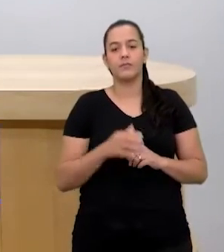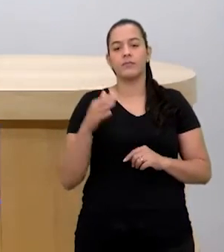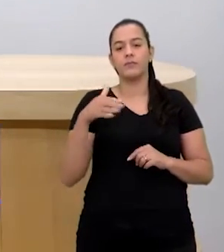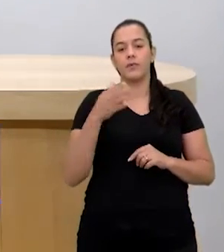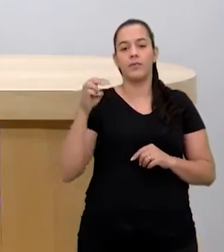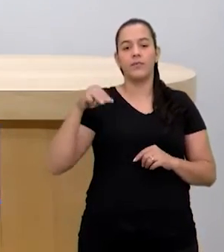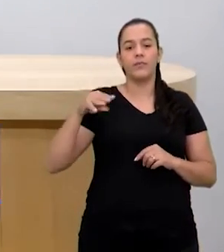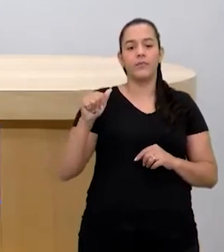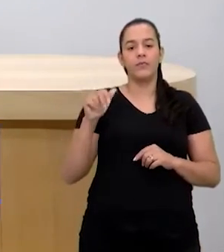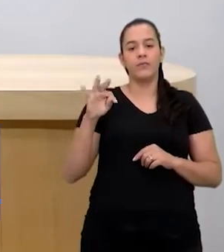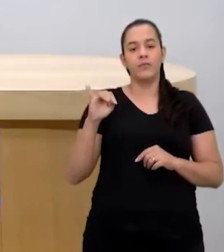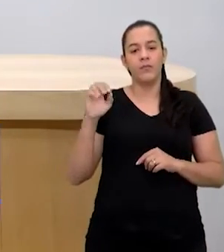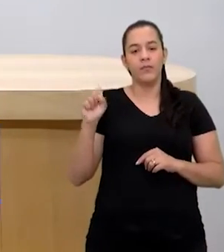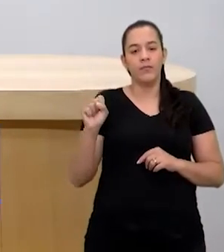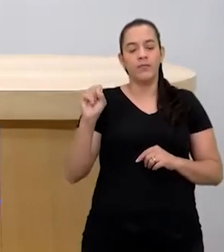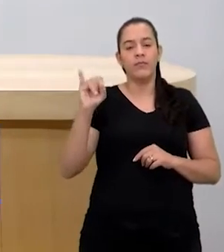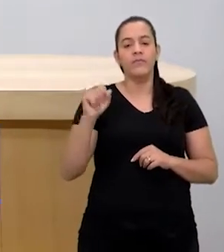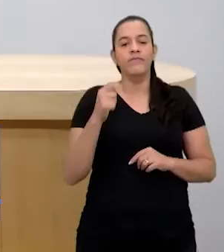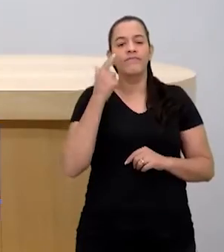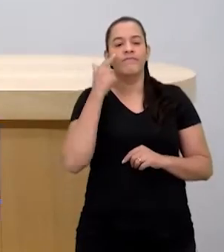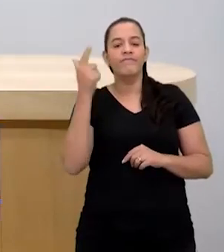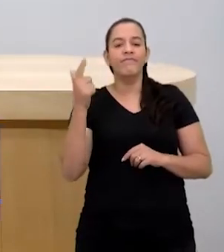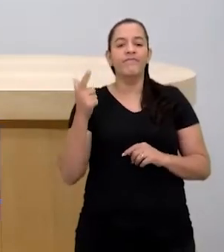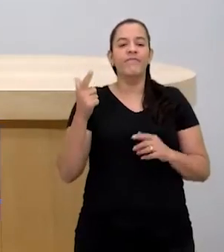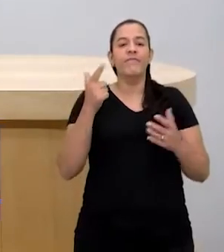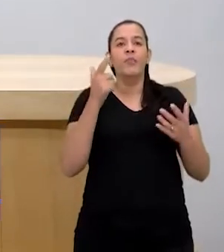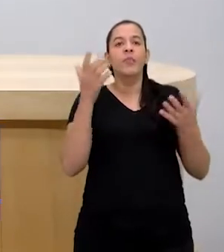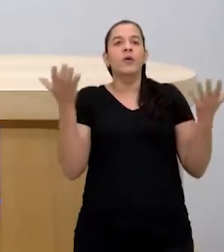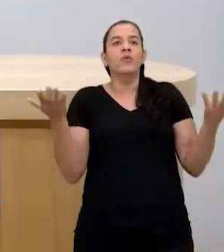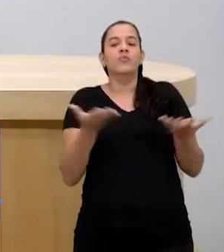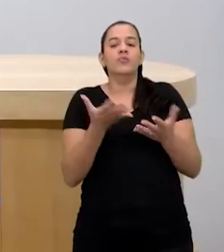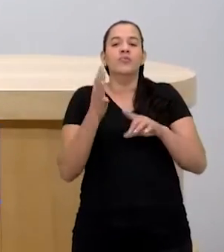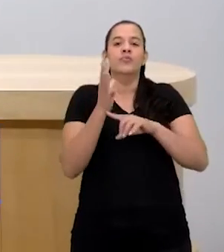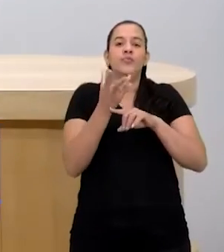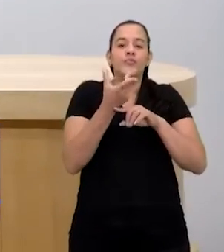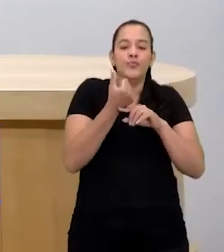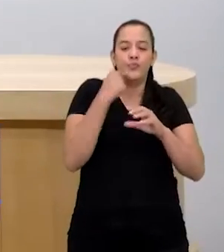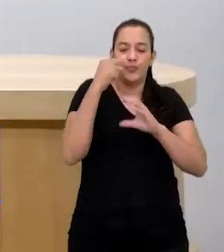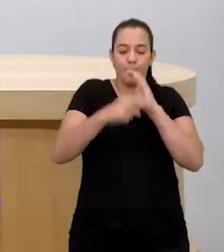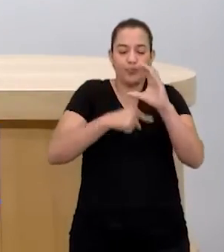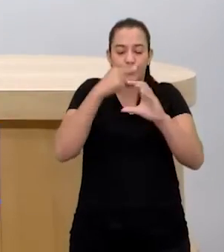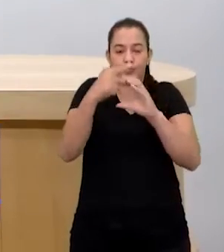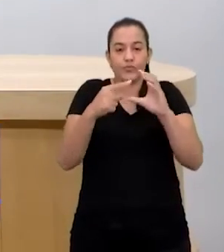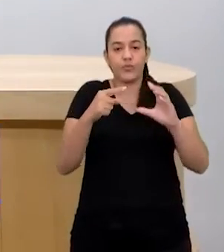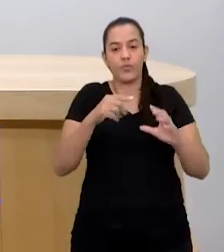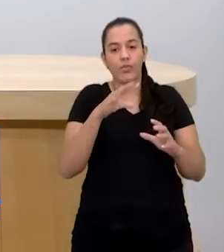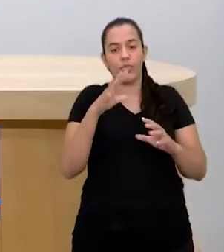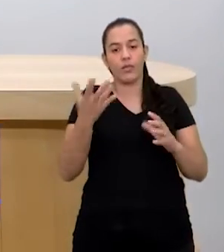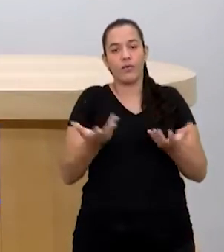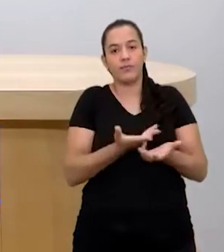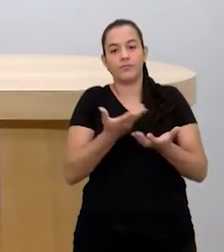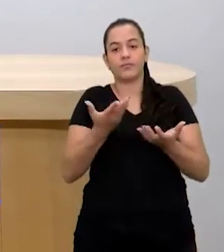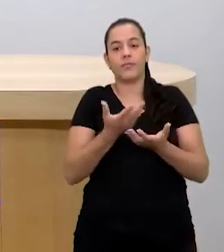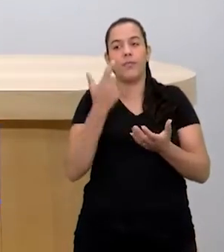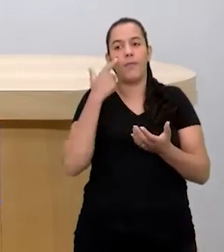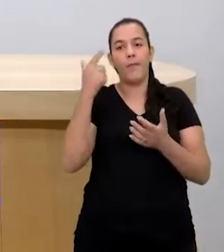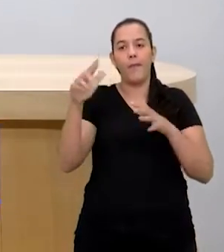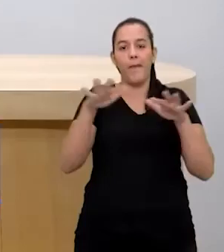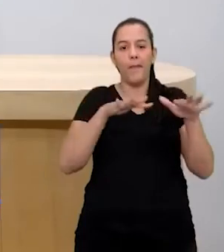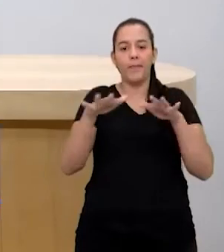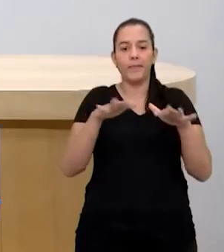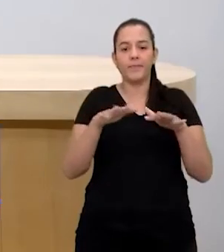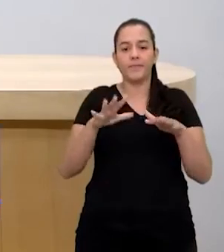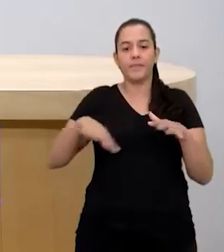uma certa, assim, disruptura com o mundo da arte. Inclusive, quando a gente fala do movimento fauvista, o